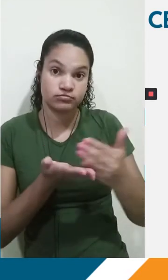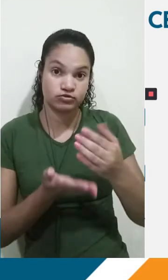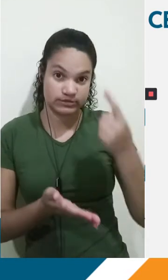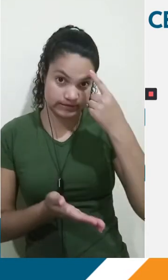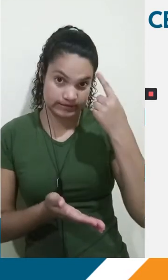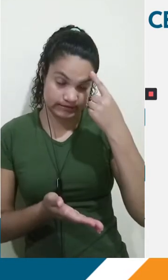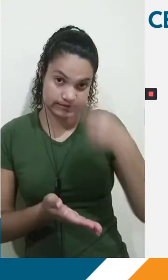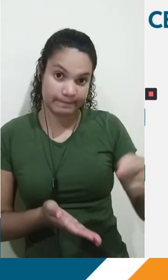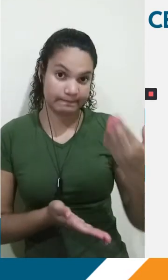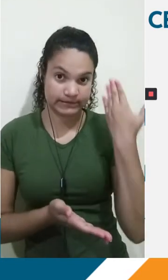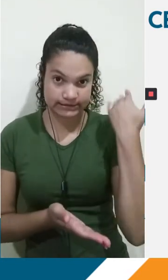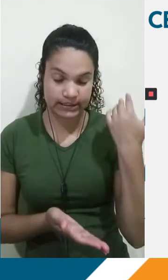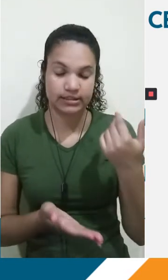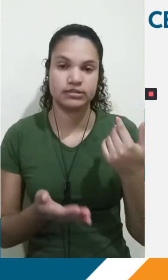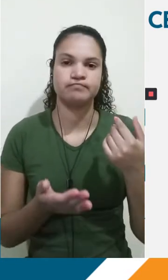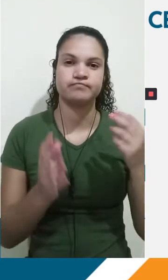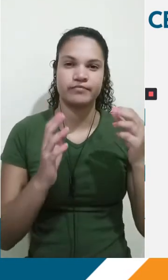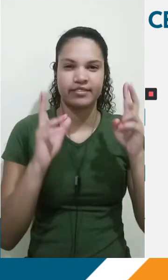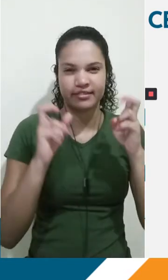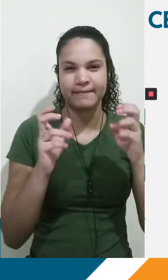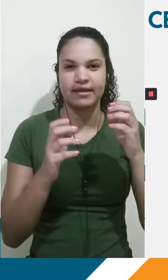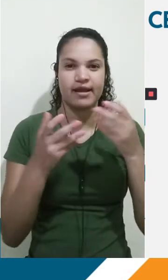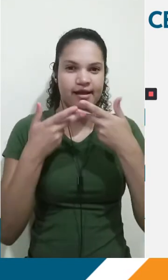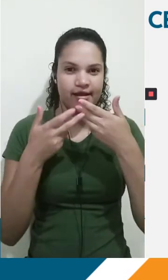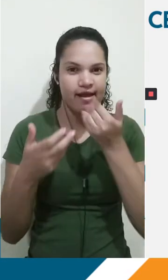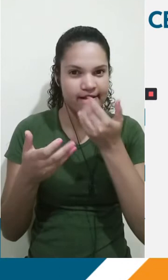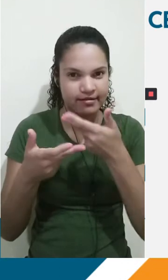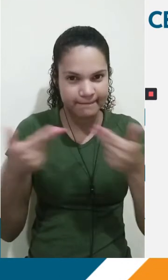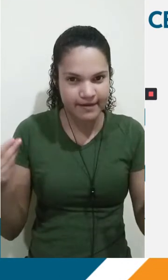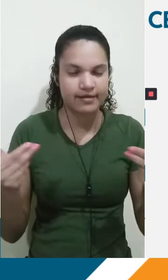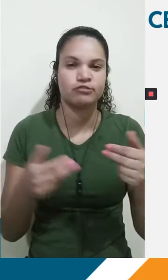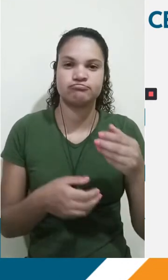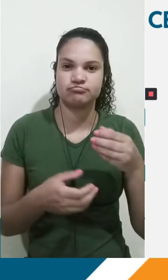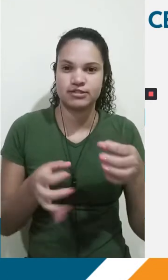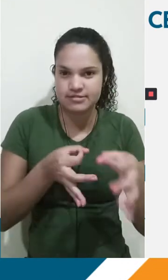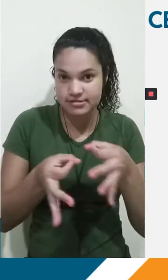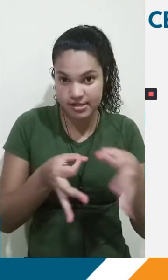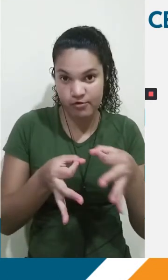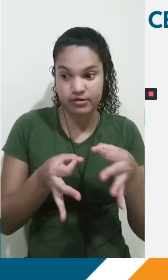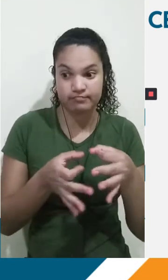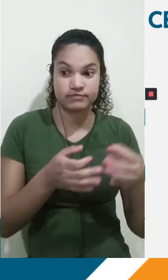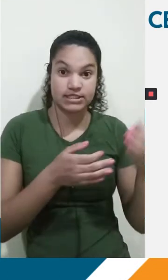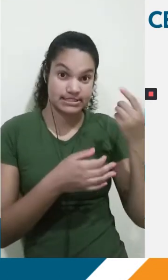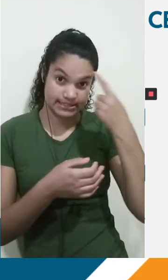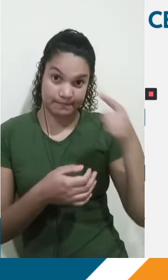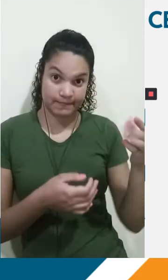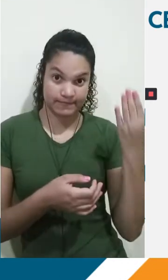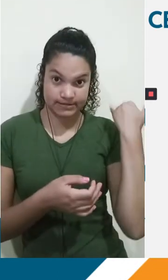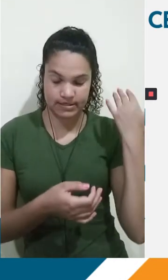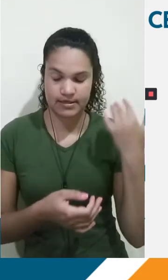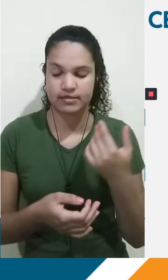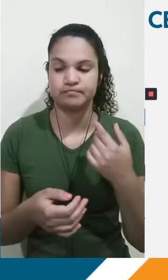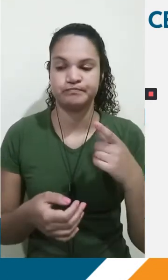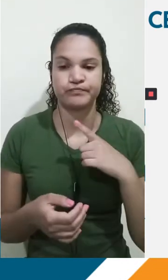semana passada, dividindo o tema alimentos e as células na parte 2. Semana